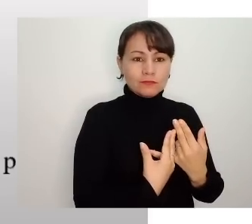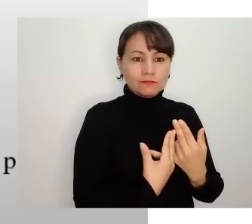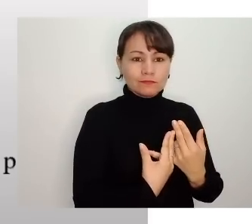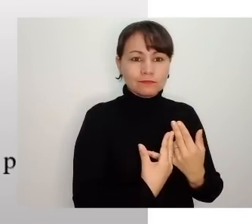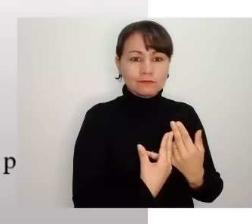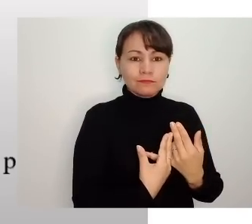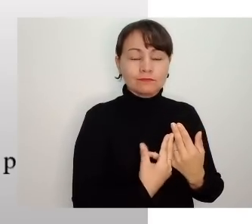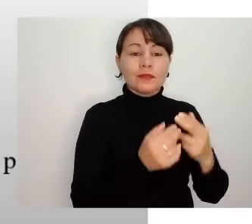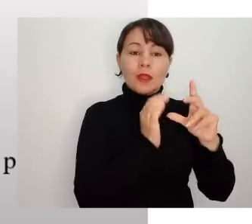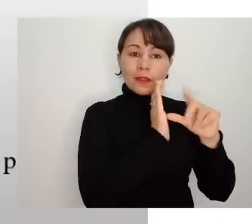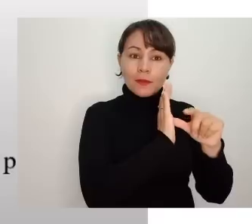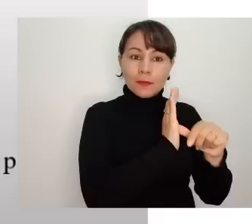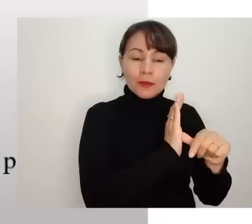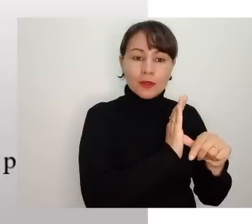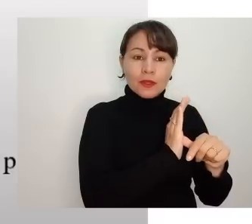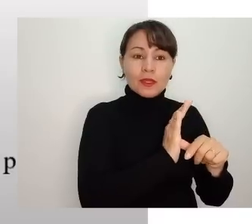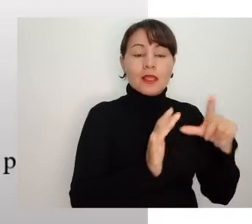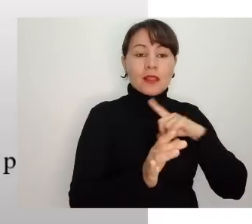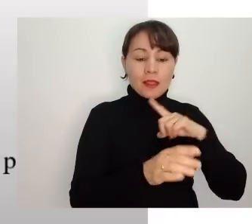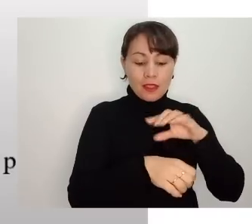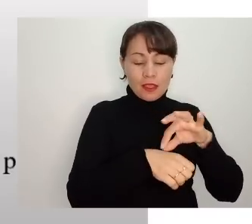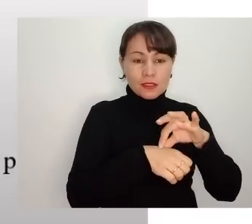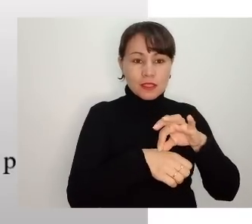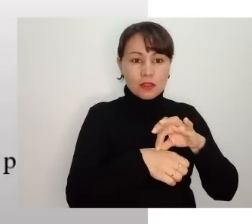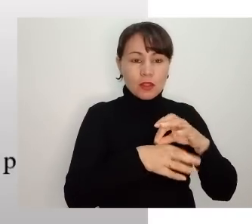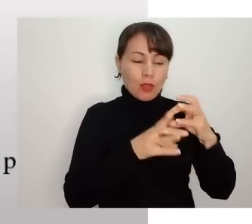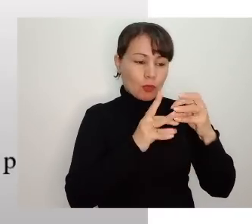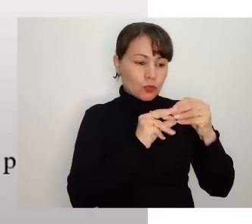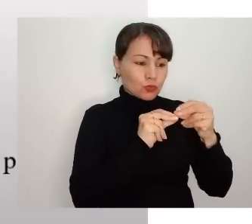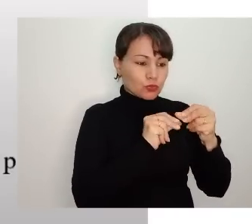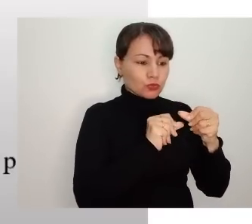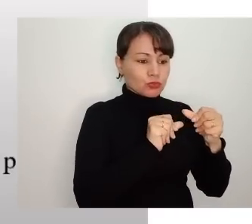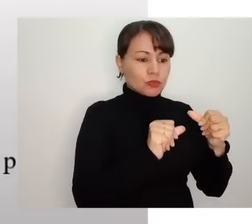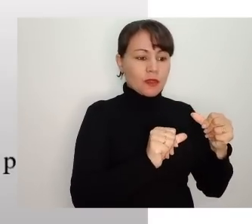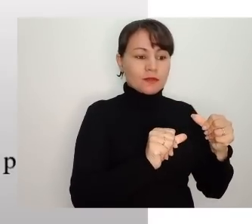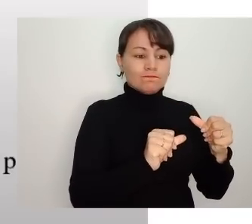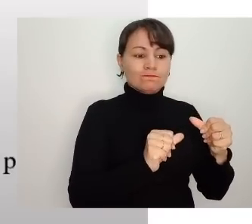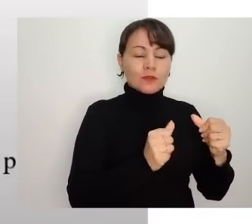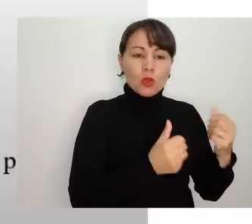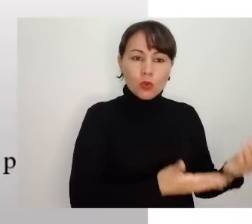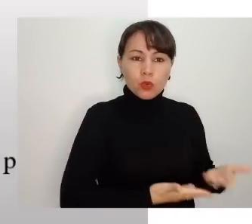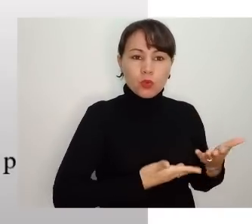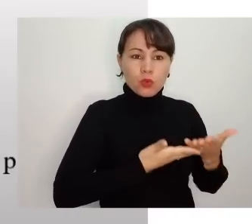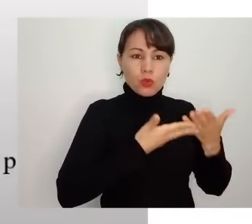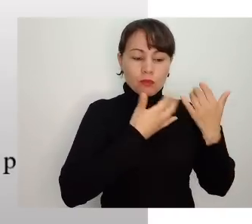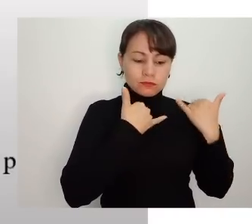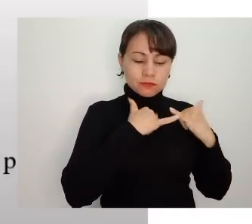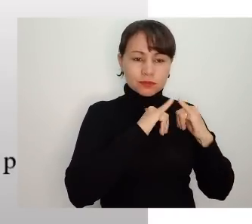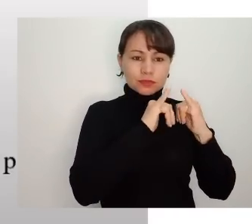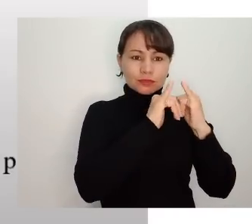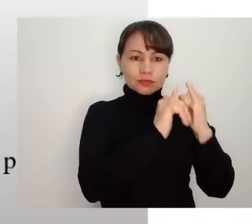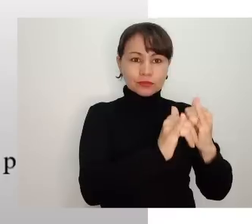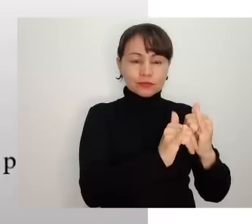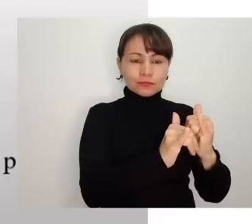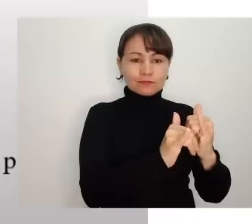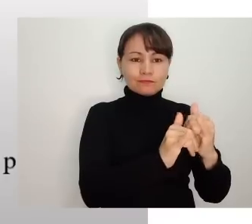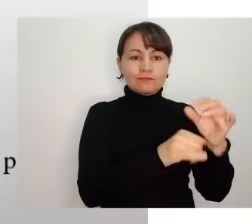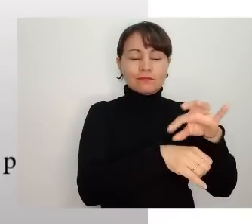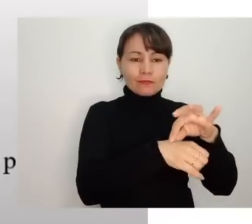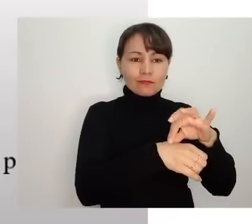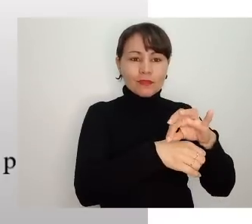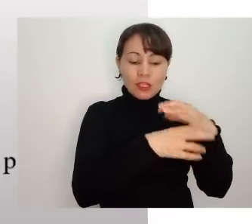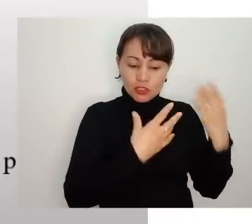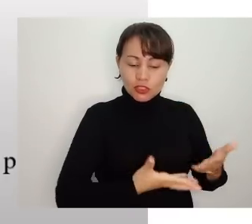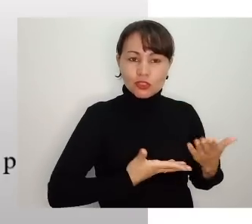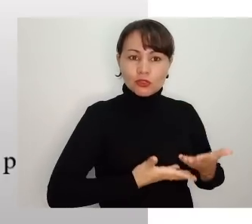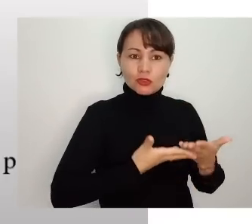simultaneamente, ou seja, concomitantemente, as células granulares emitem as fibras paralelas, que